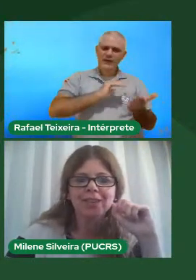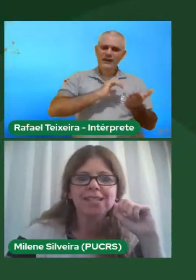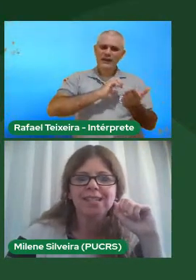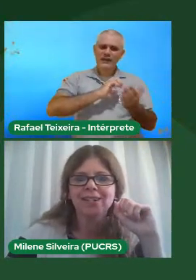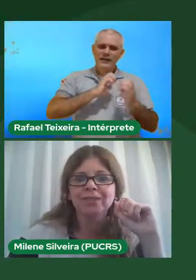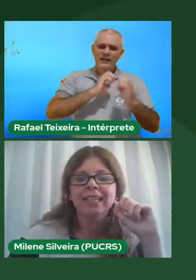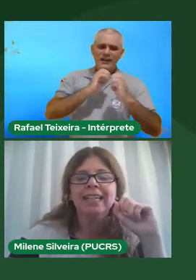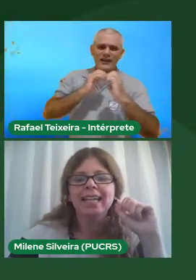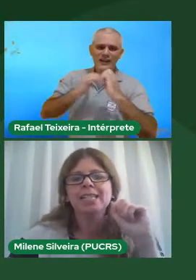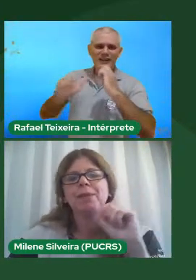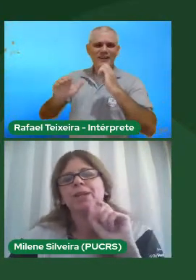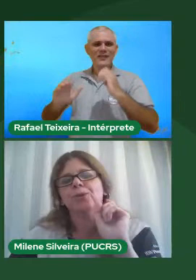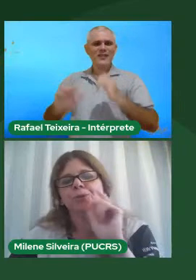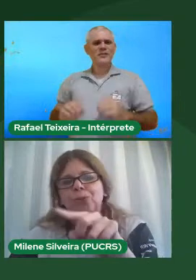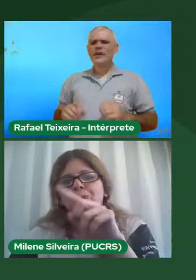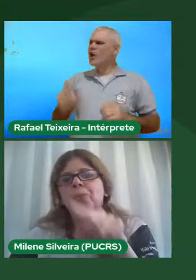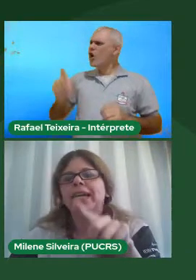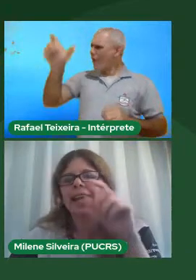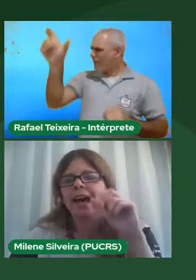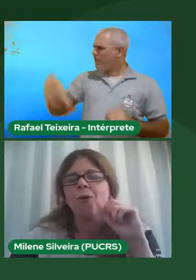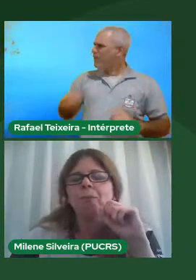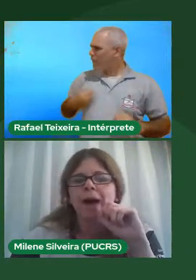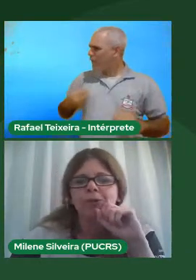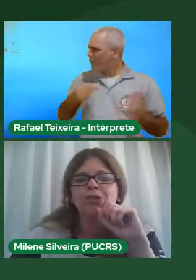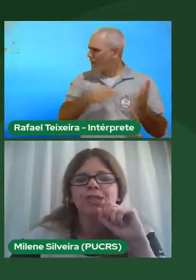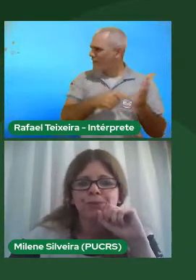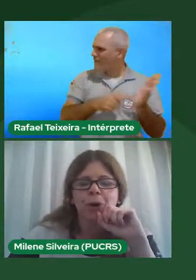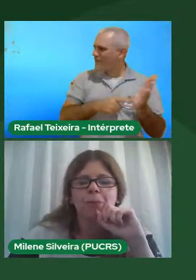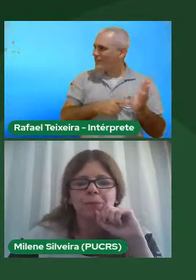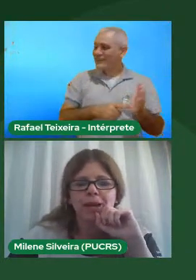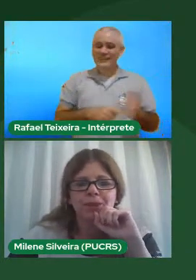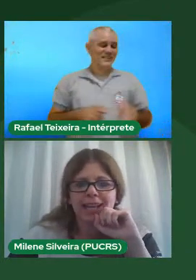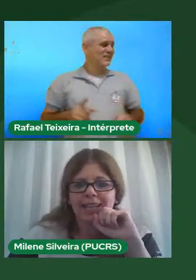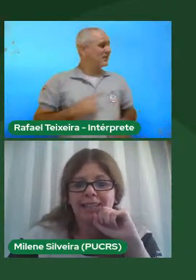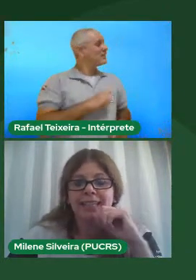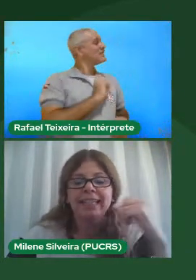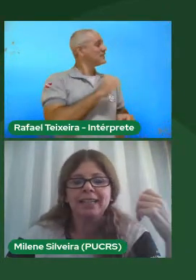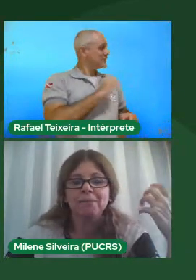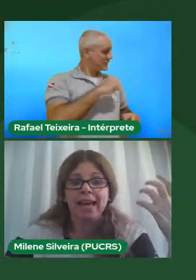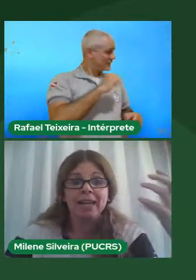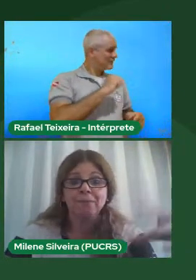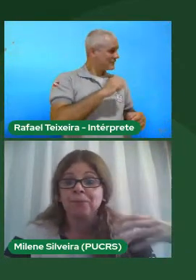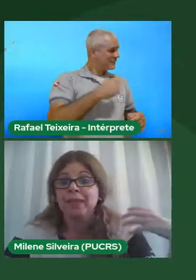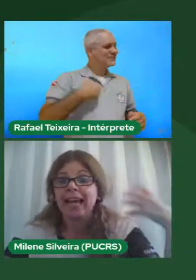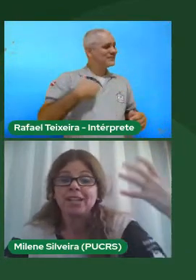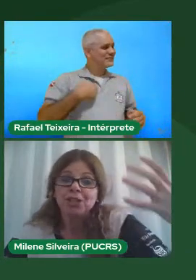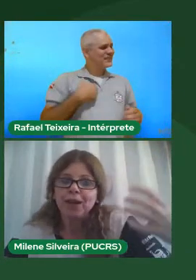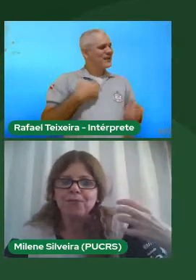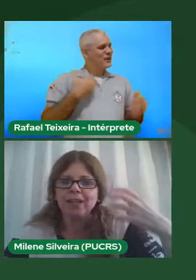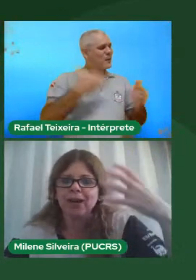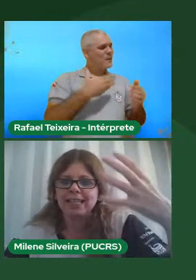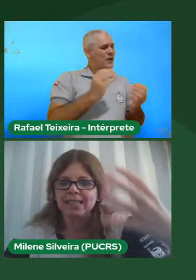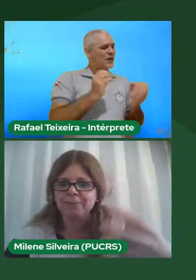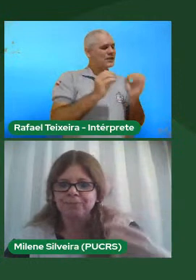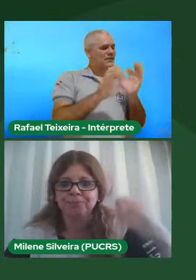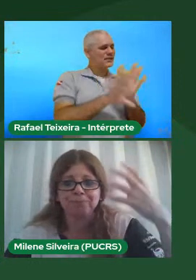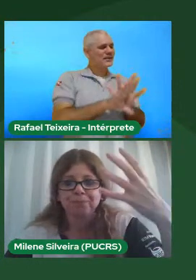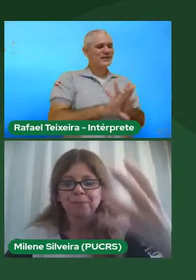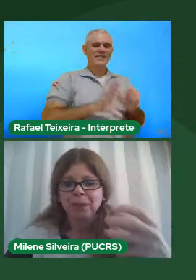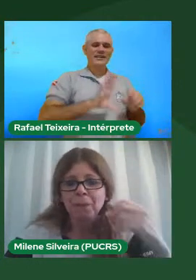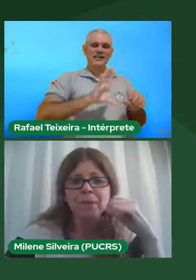terminando a graduação nesse período. No painel, o Paulo disse que foi o primeiro dele também. E aí a gente vai vendo